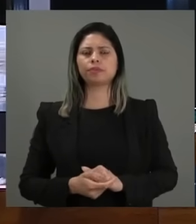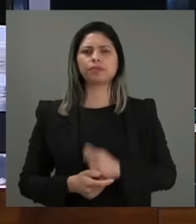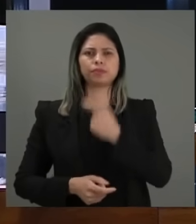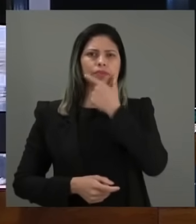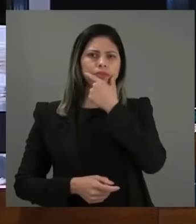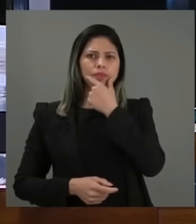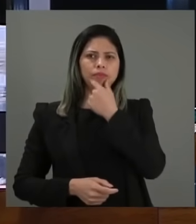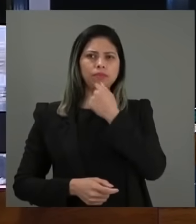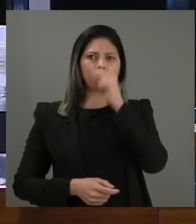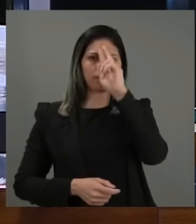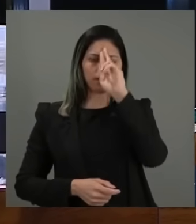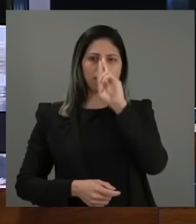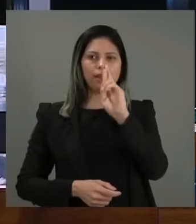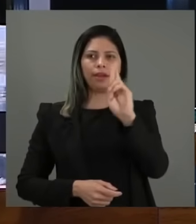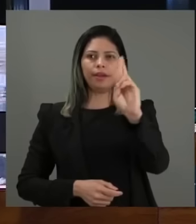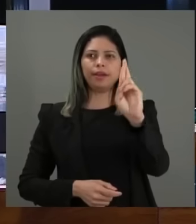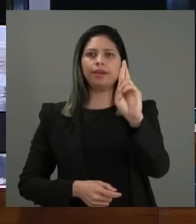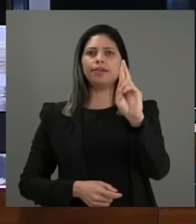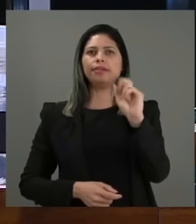senhor